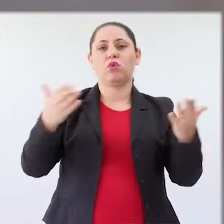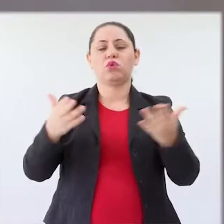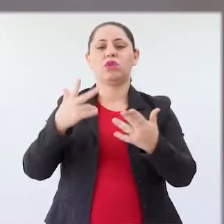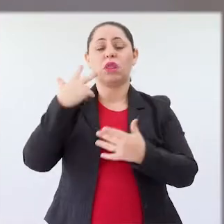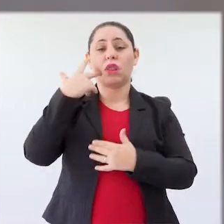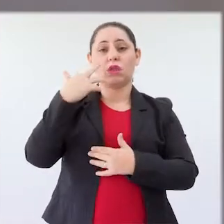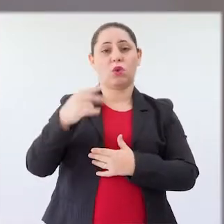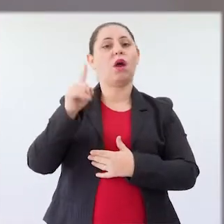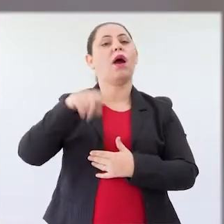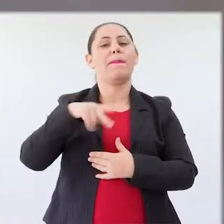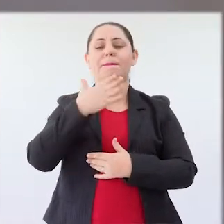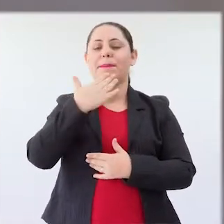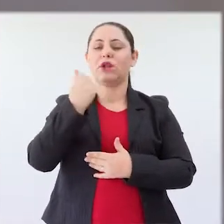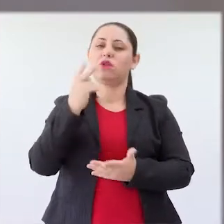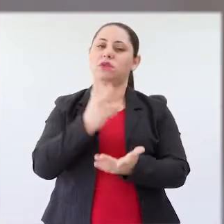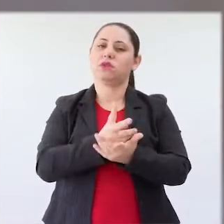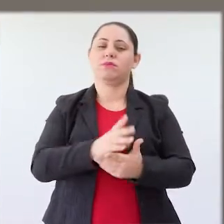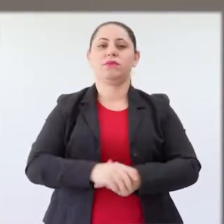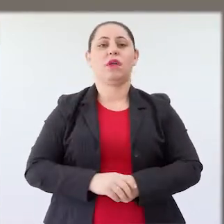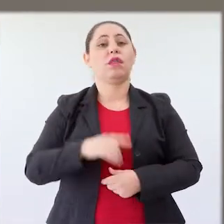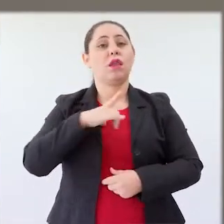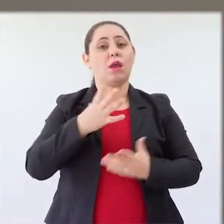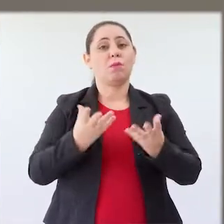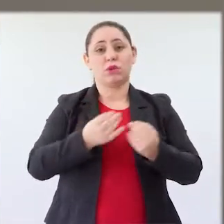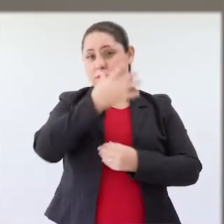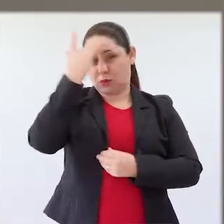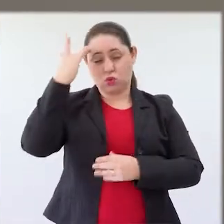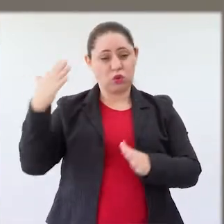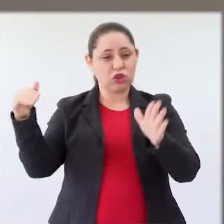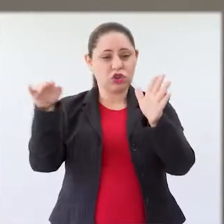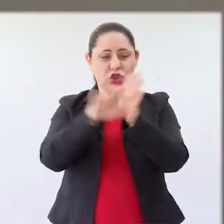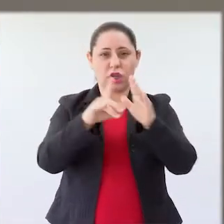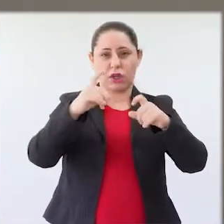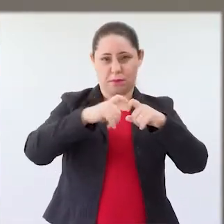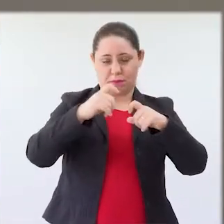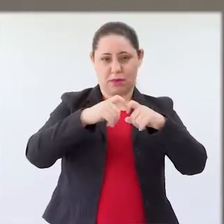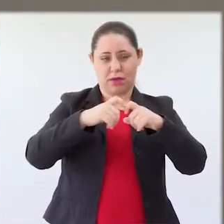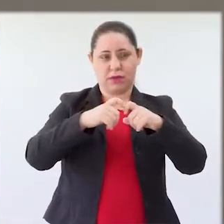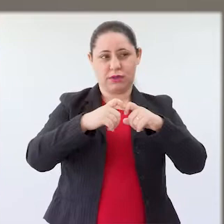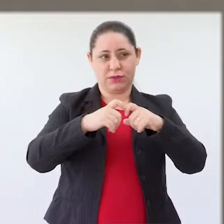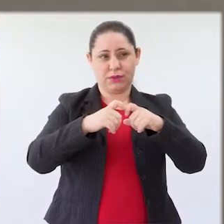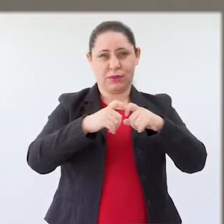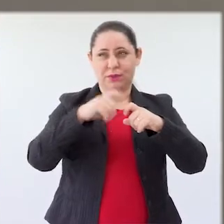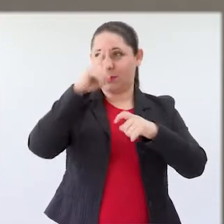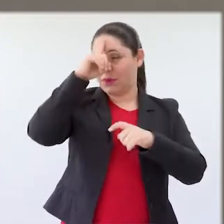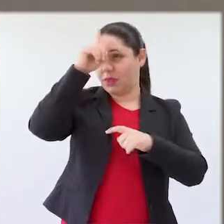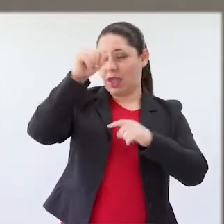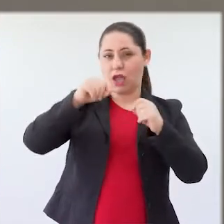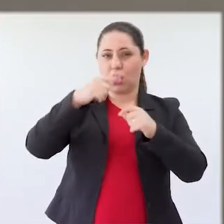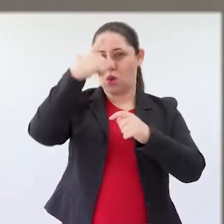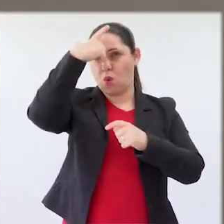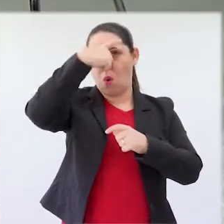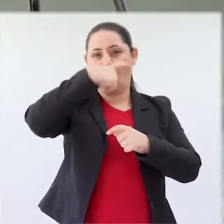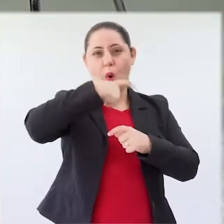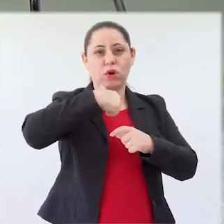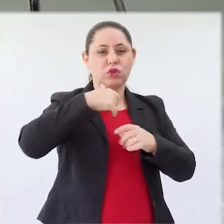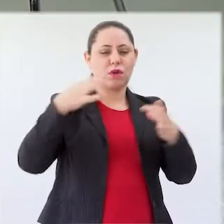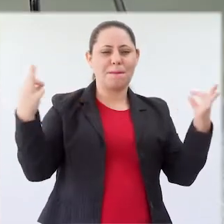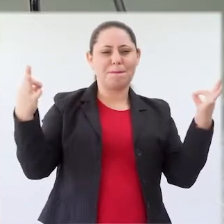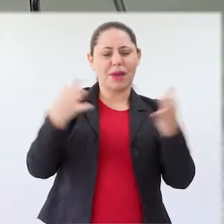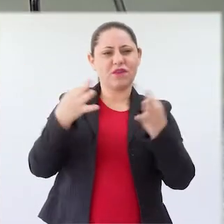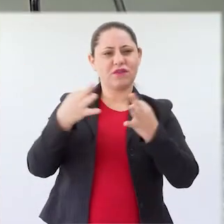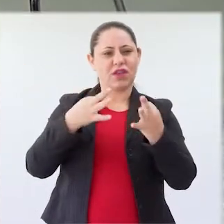ser seguido sempre. Existem muitos pacientes que chegam no consultório com aquela ideia de rosto perfeito, né? Olha